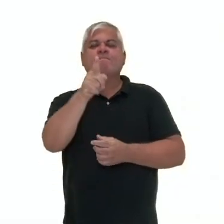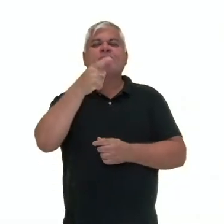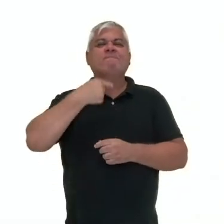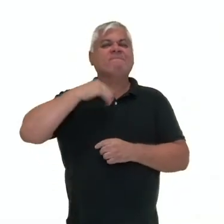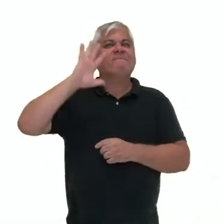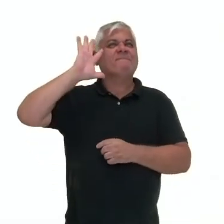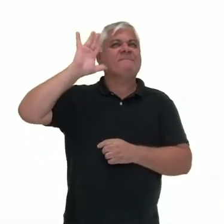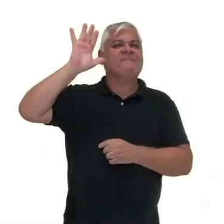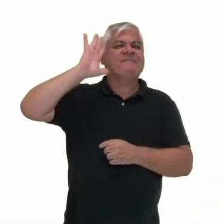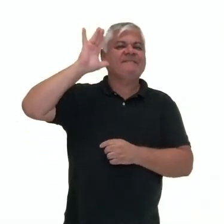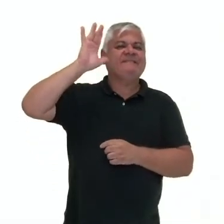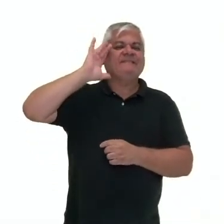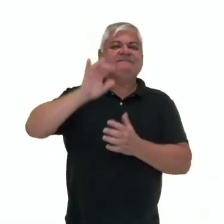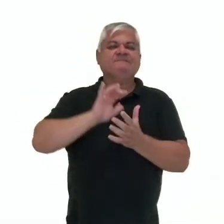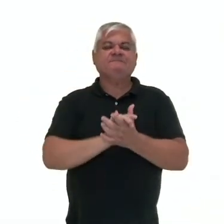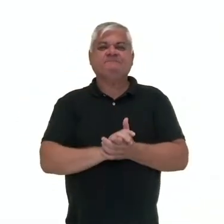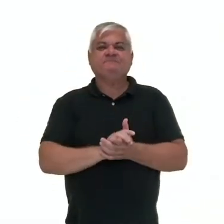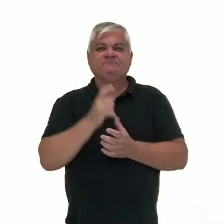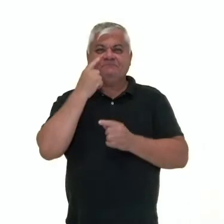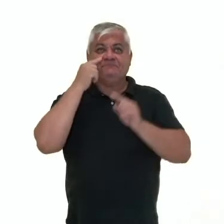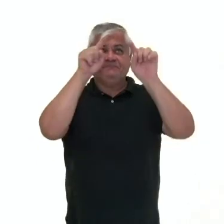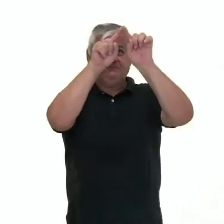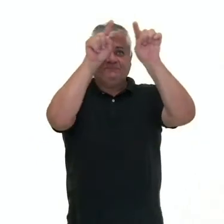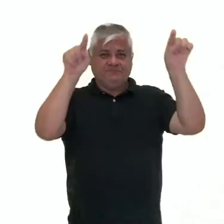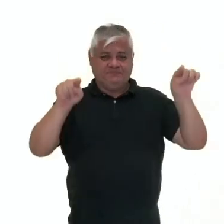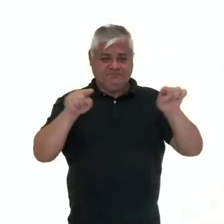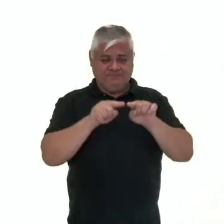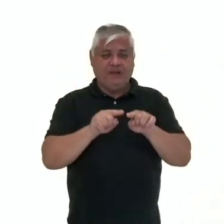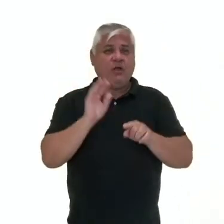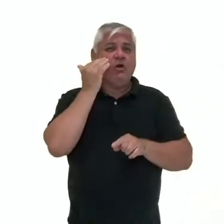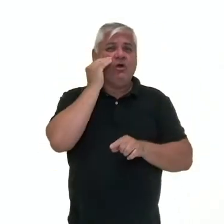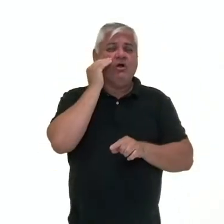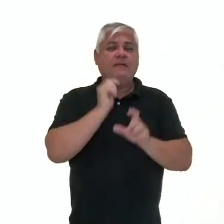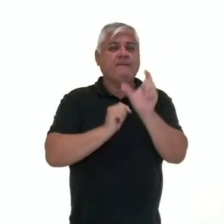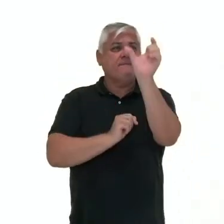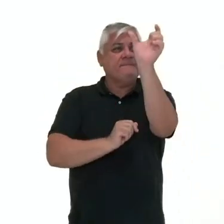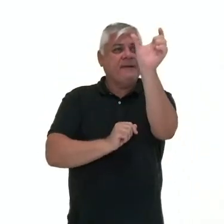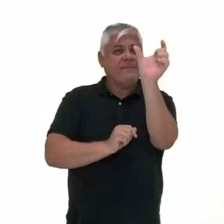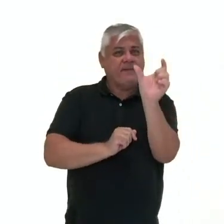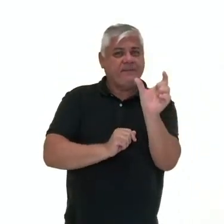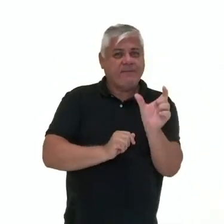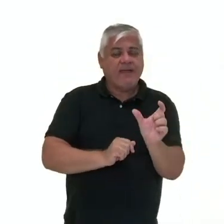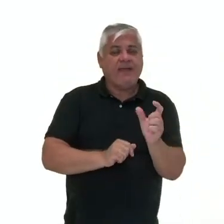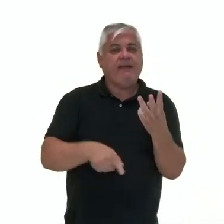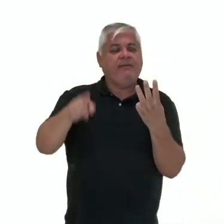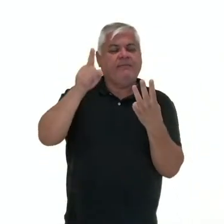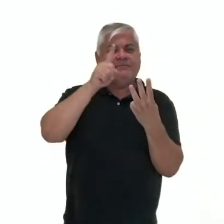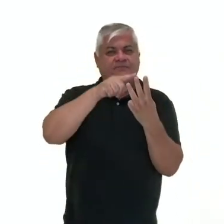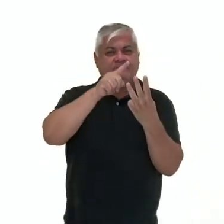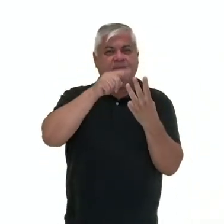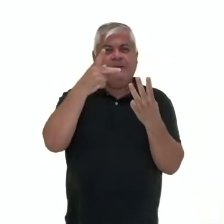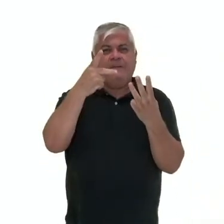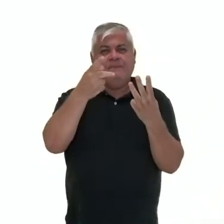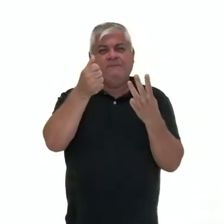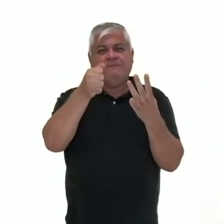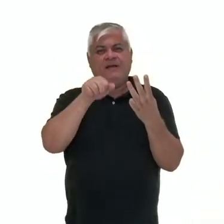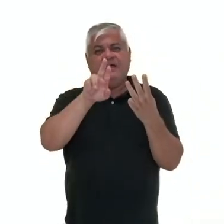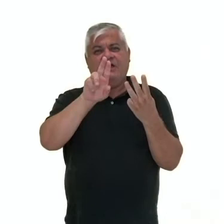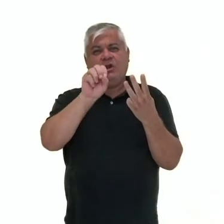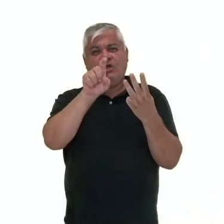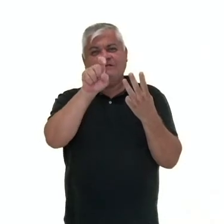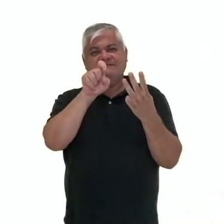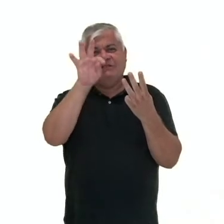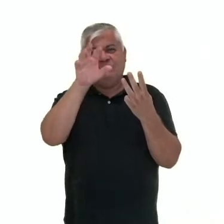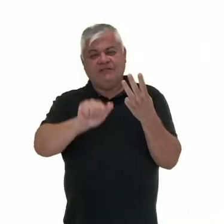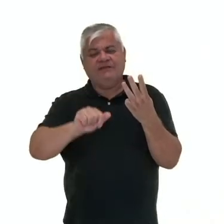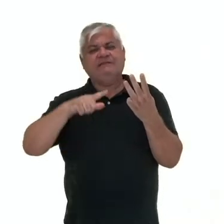um pouquinho, né? Observe que as palavras abaixo, elas são paroxítona e apresentam